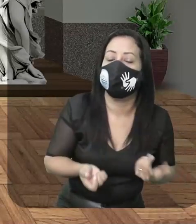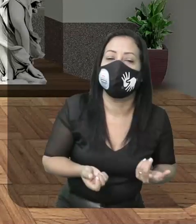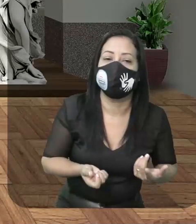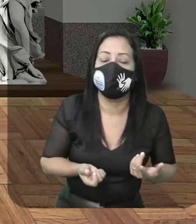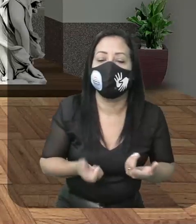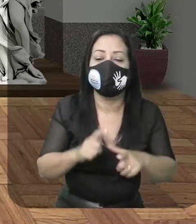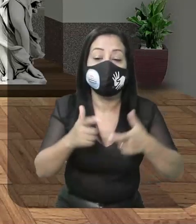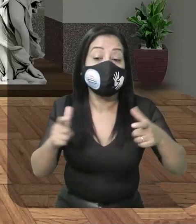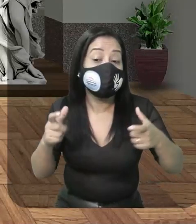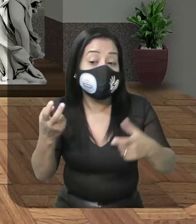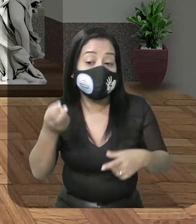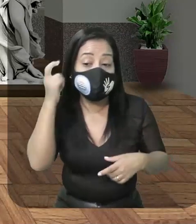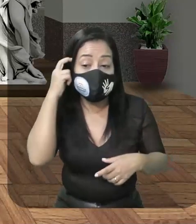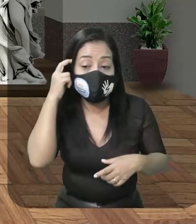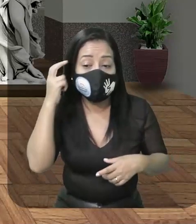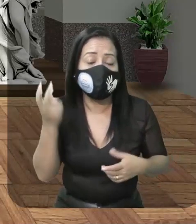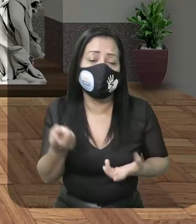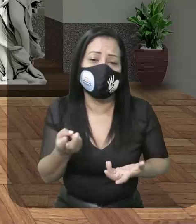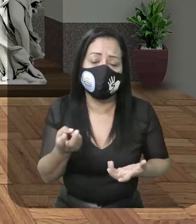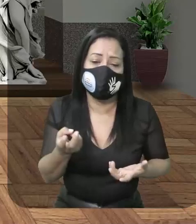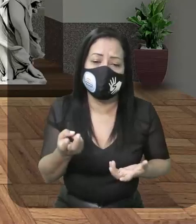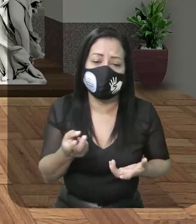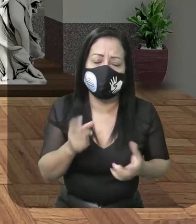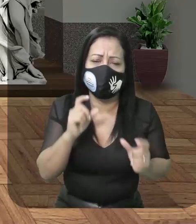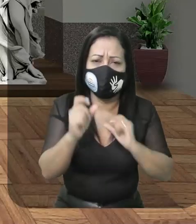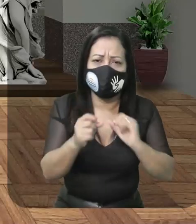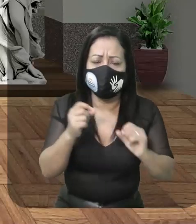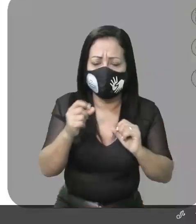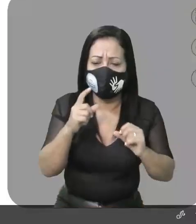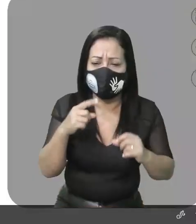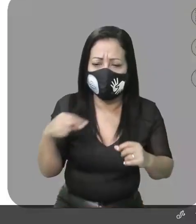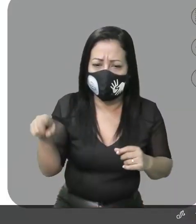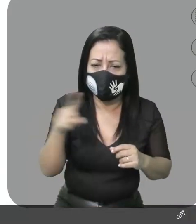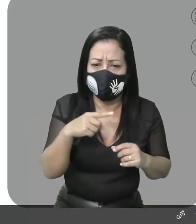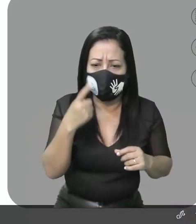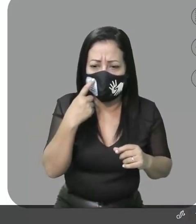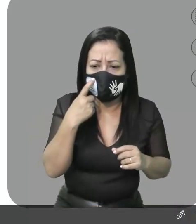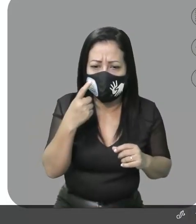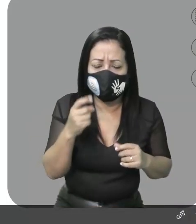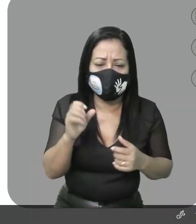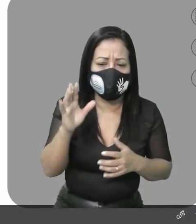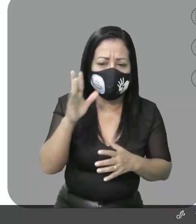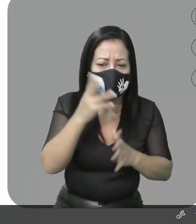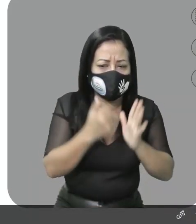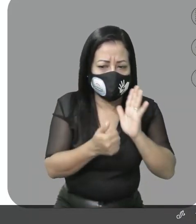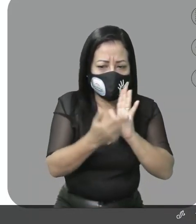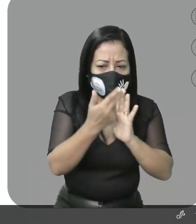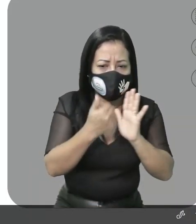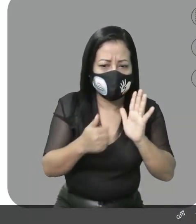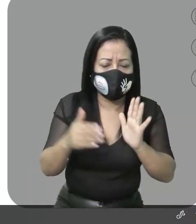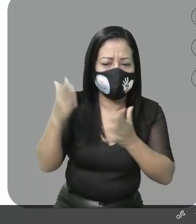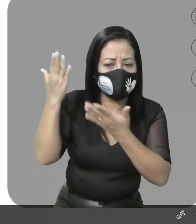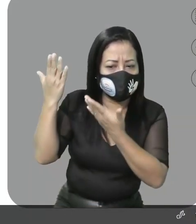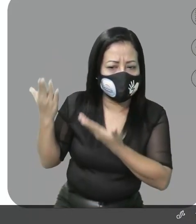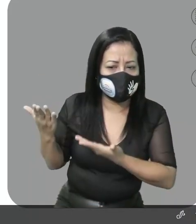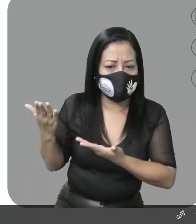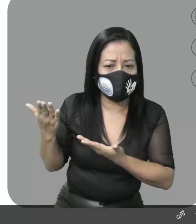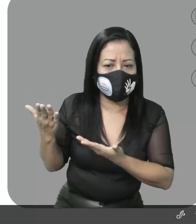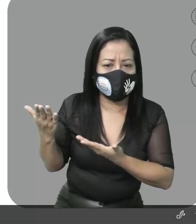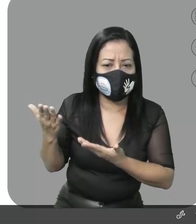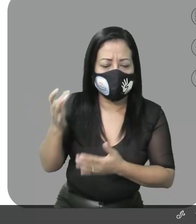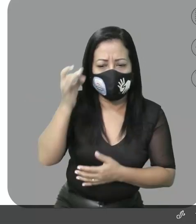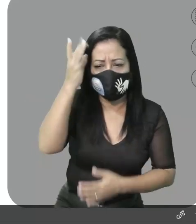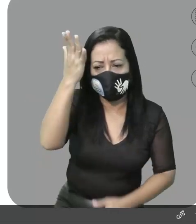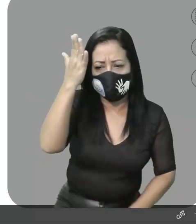sua cultura. Quando nós observamos nesse mapa, olha aí, ó, aí fica fácil de nós